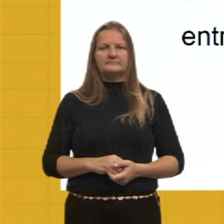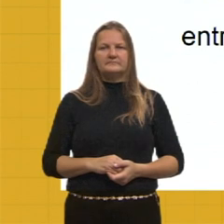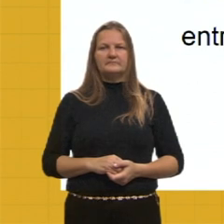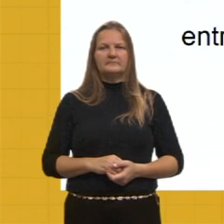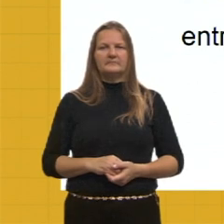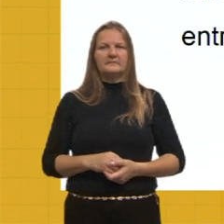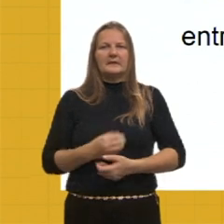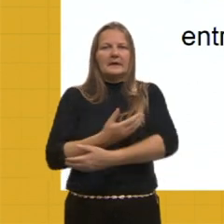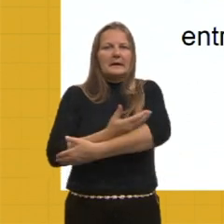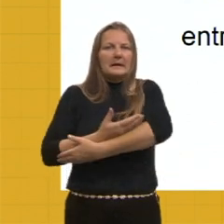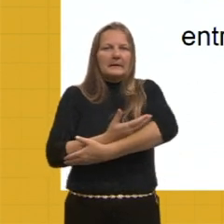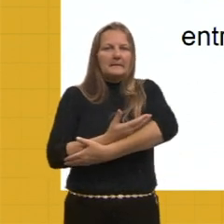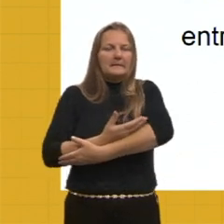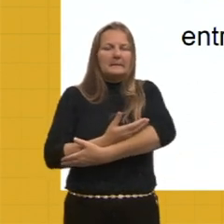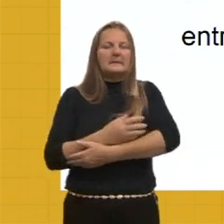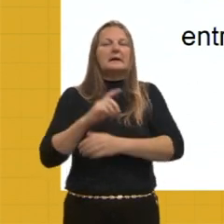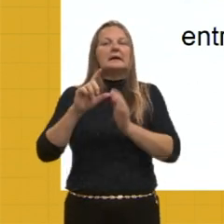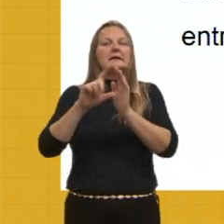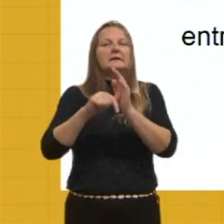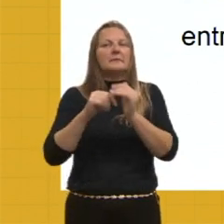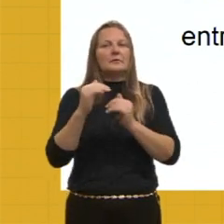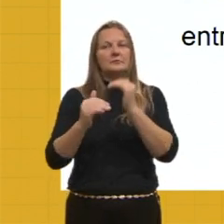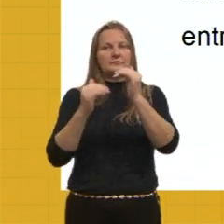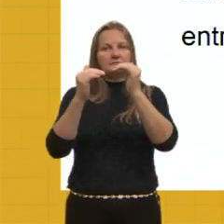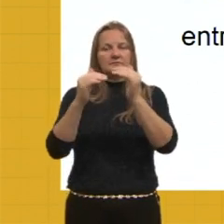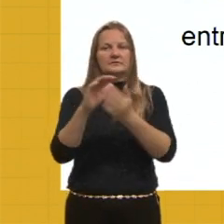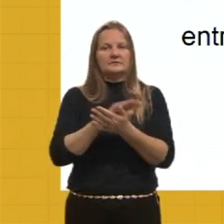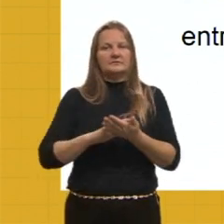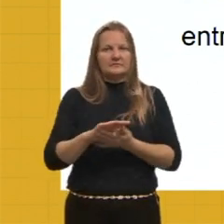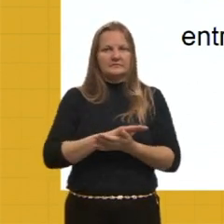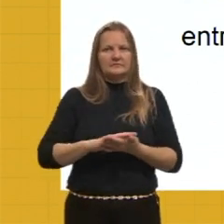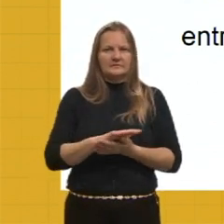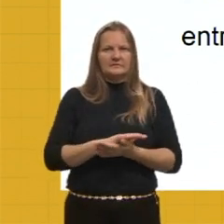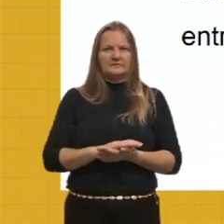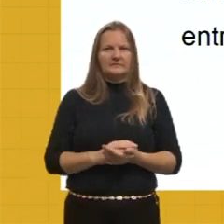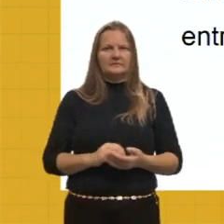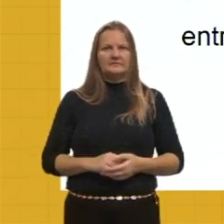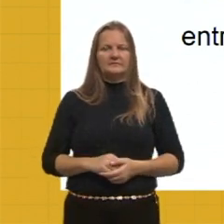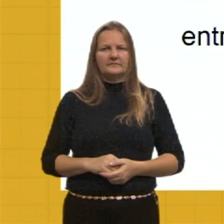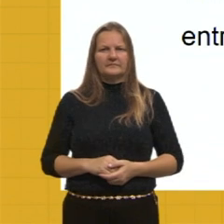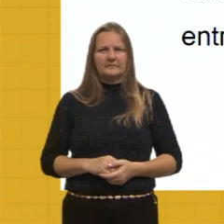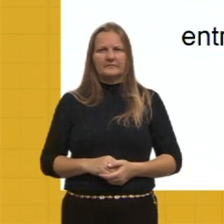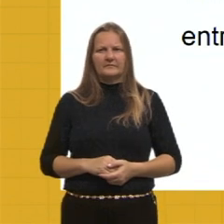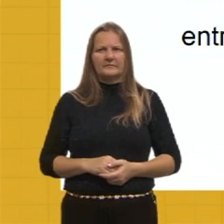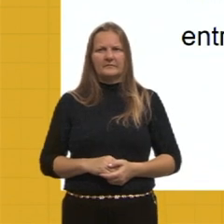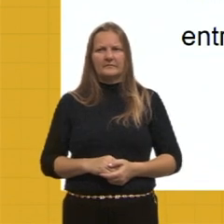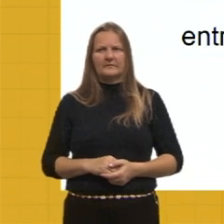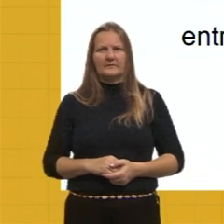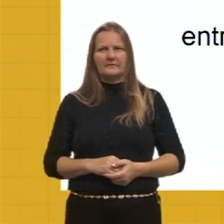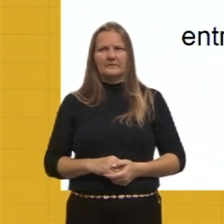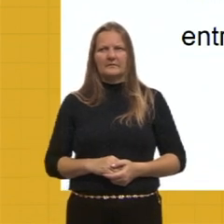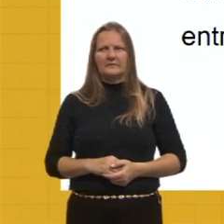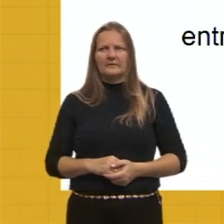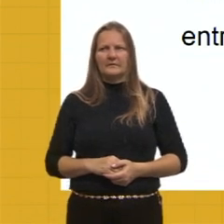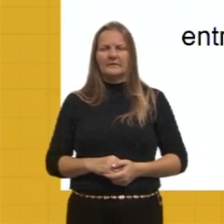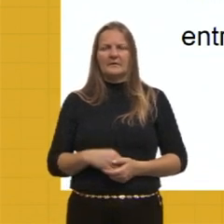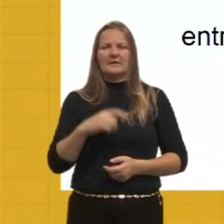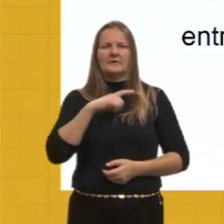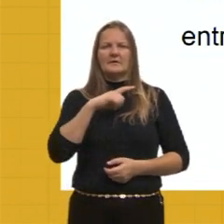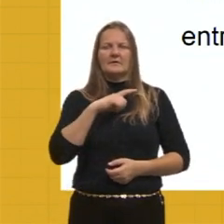se nós fosse um problema depois né consumir mas as de mamadeira bico enfim tem aquele livre né livre